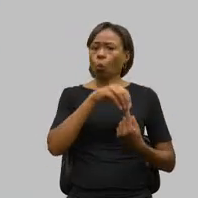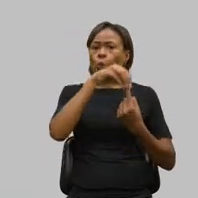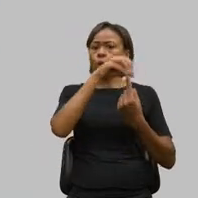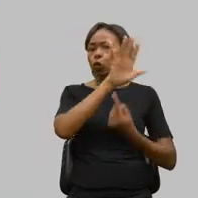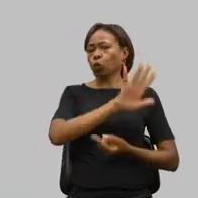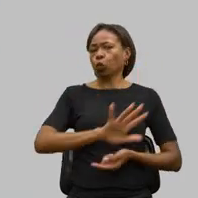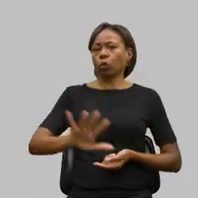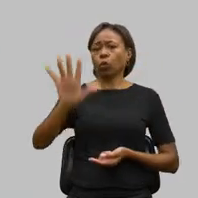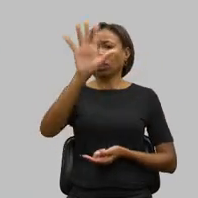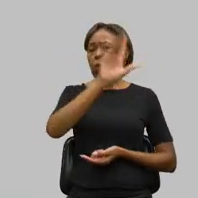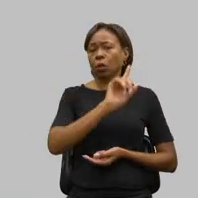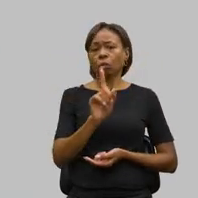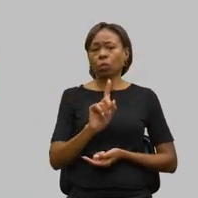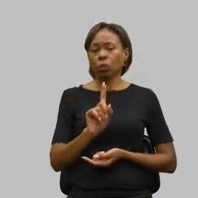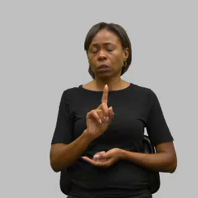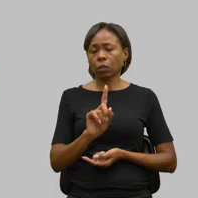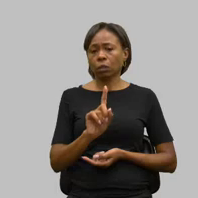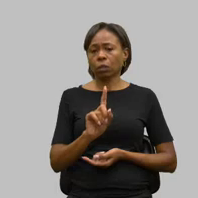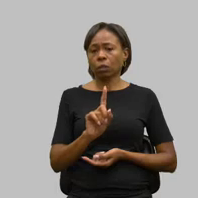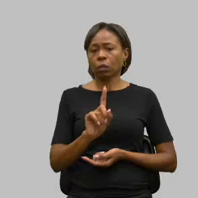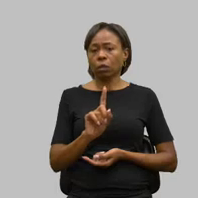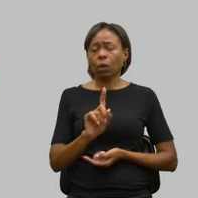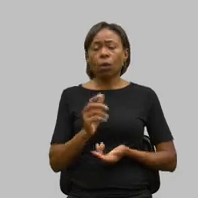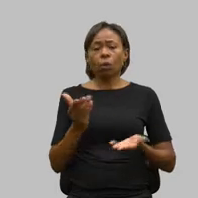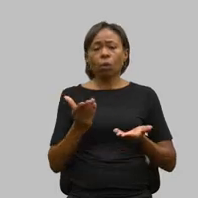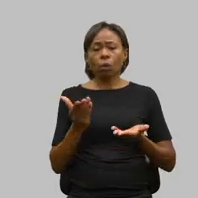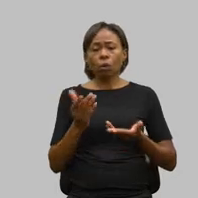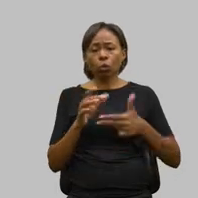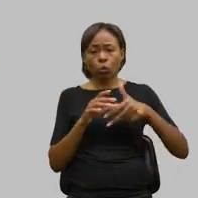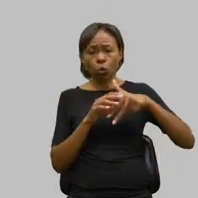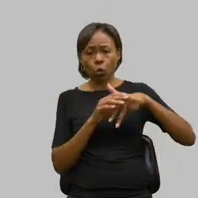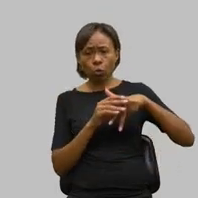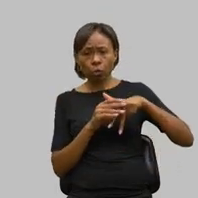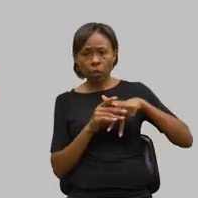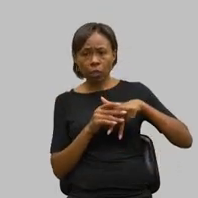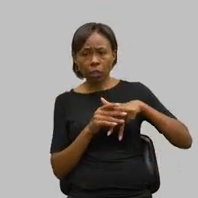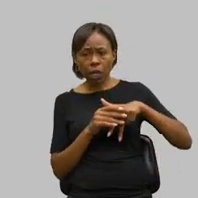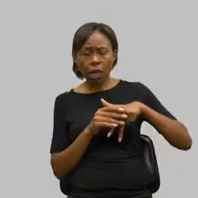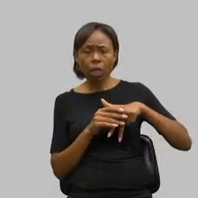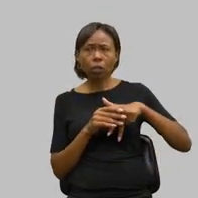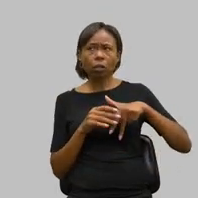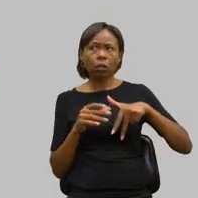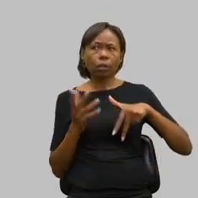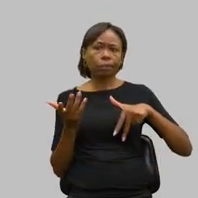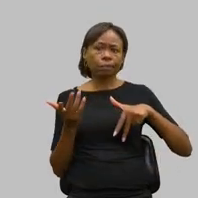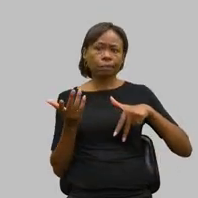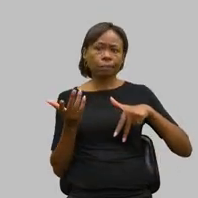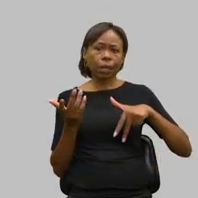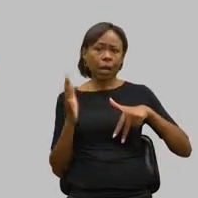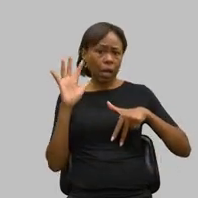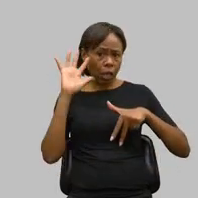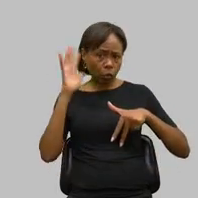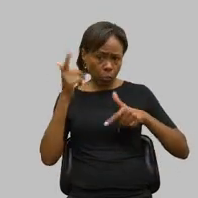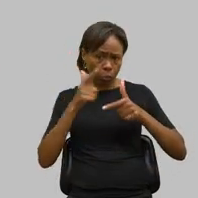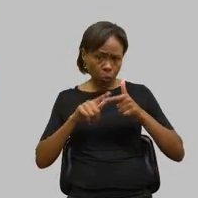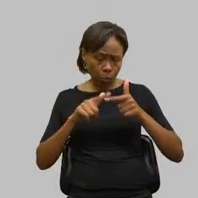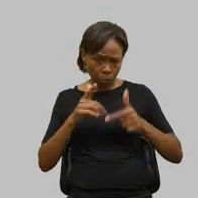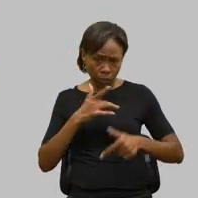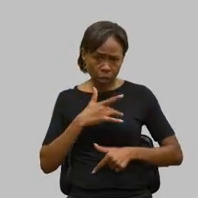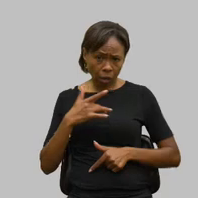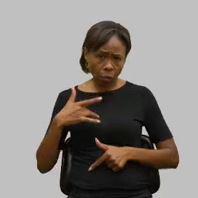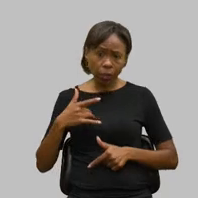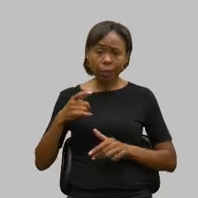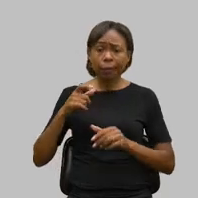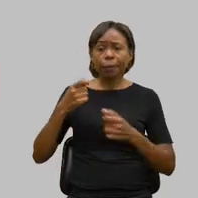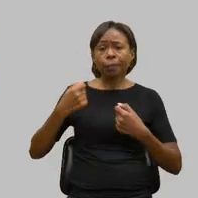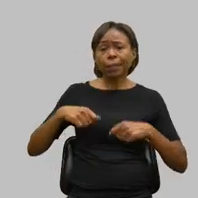ele fica assim, para resolver a sua questão da saúde, dependente da Secretaria Municipal